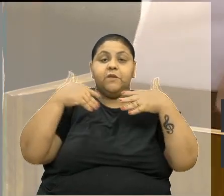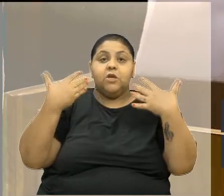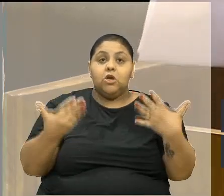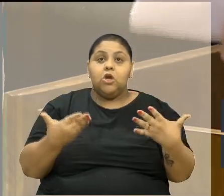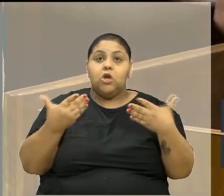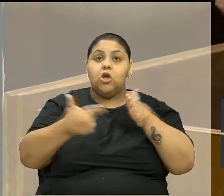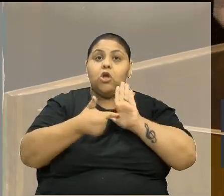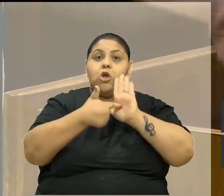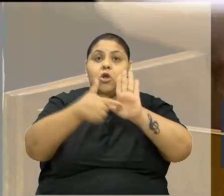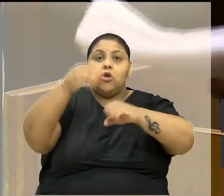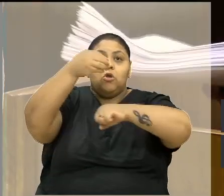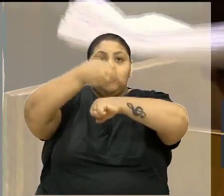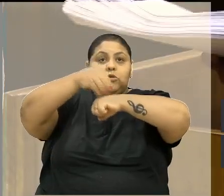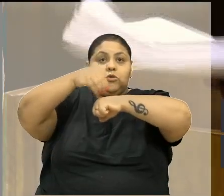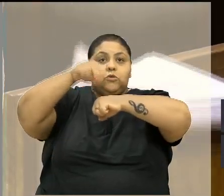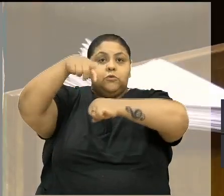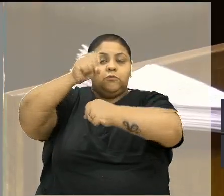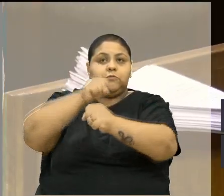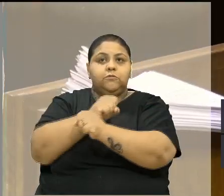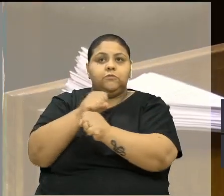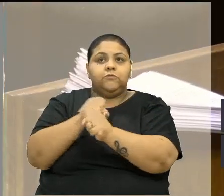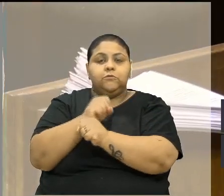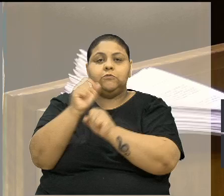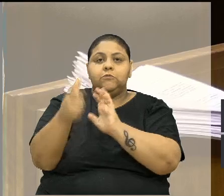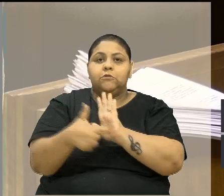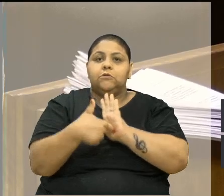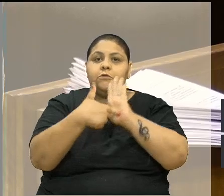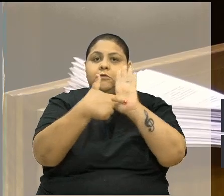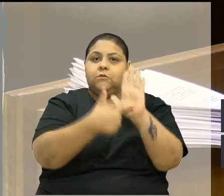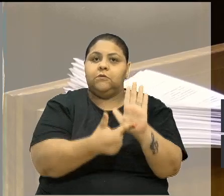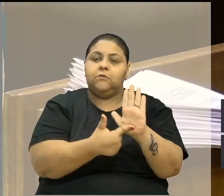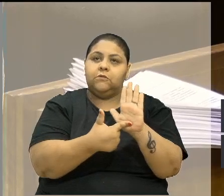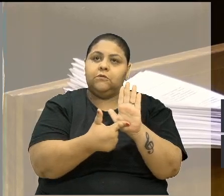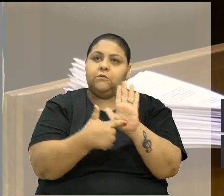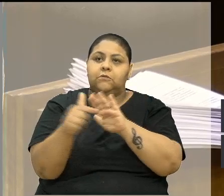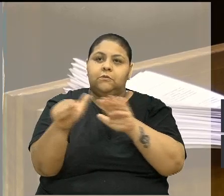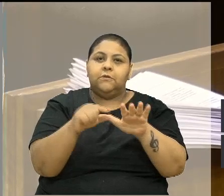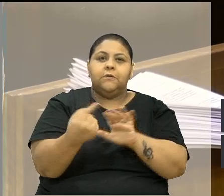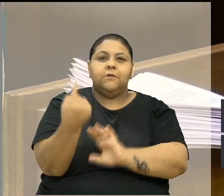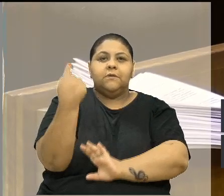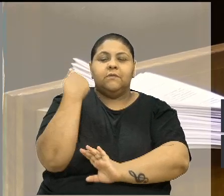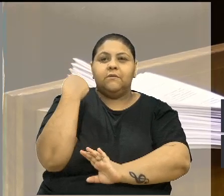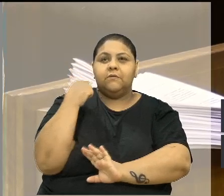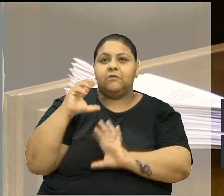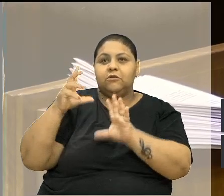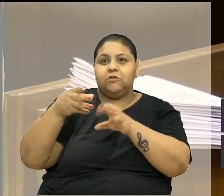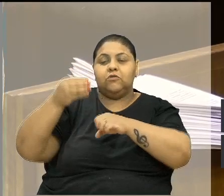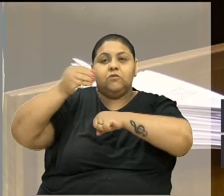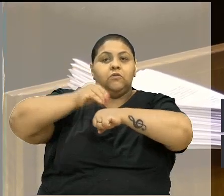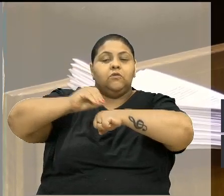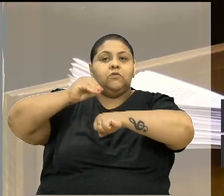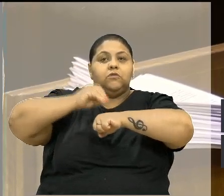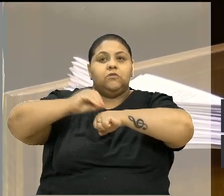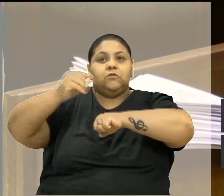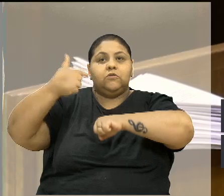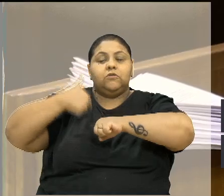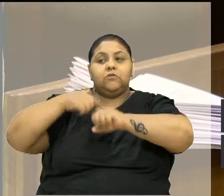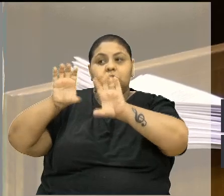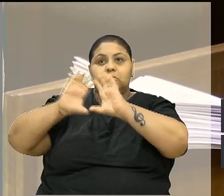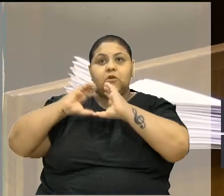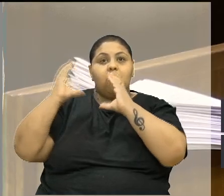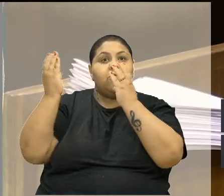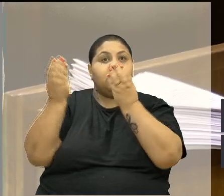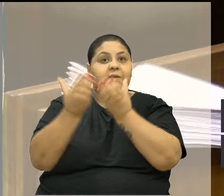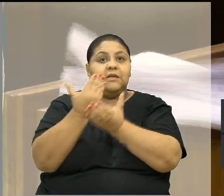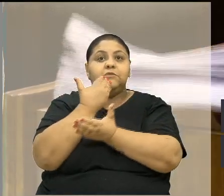as indicações desse ano. Essa aqui, até a semana passada, foram todas as indicações que a comunidade me